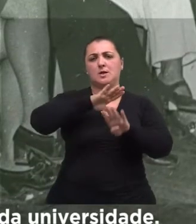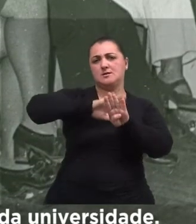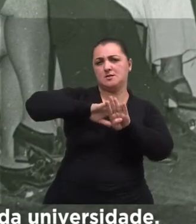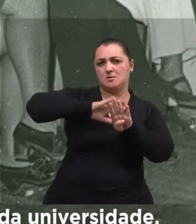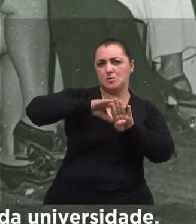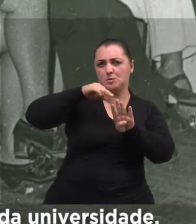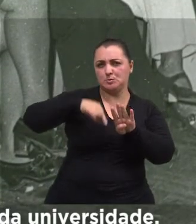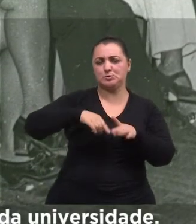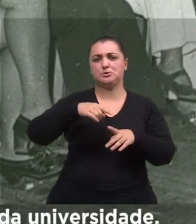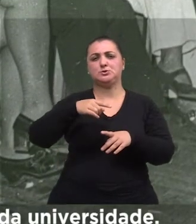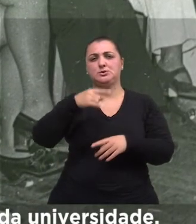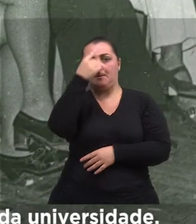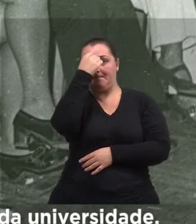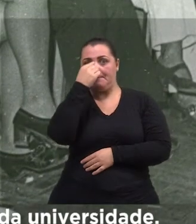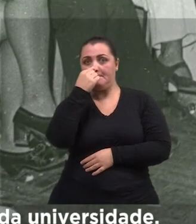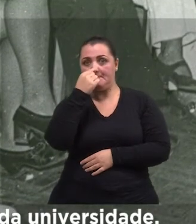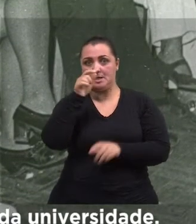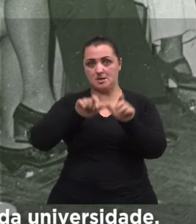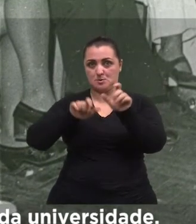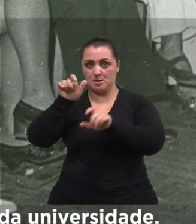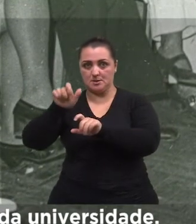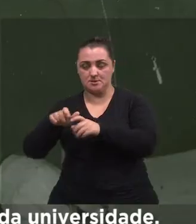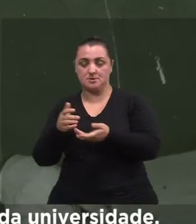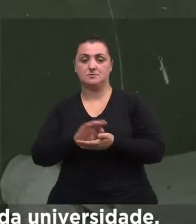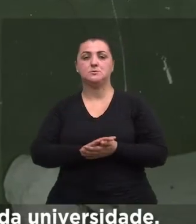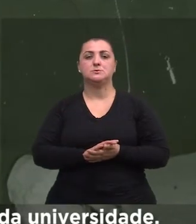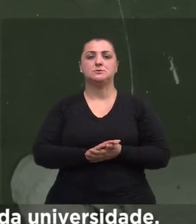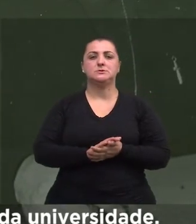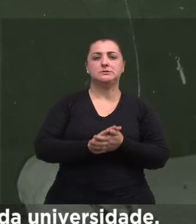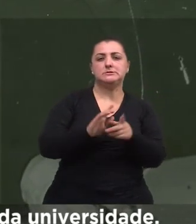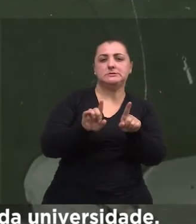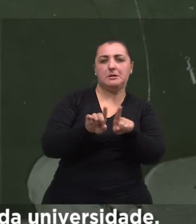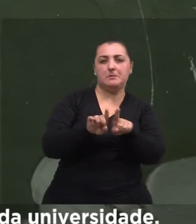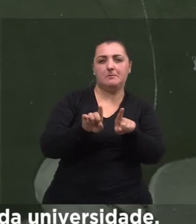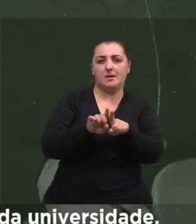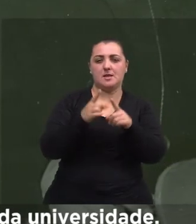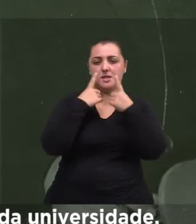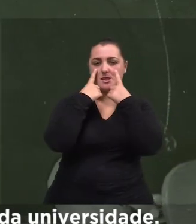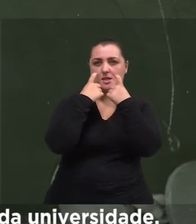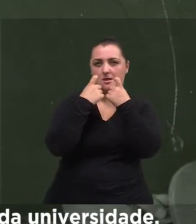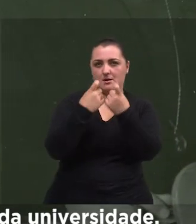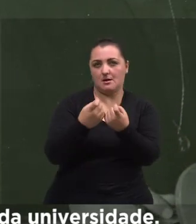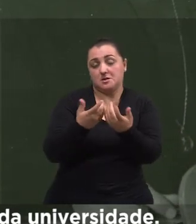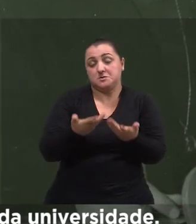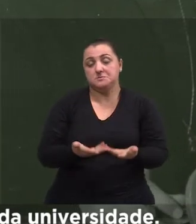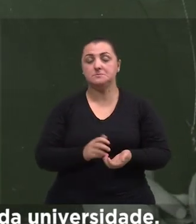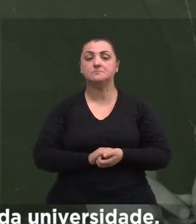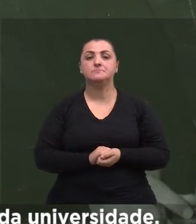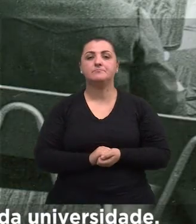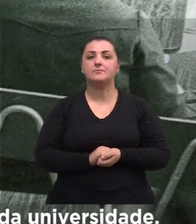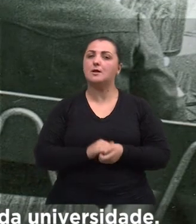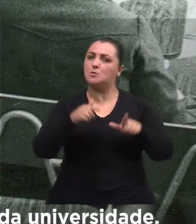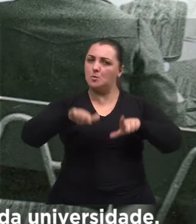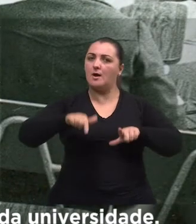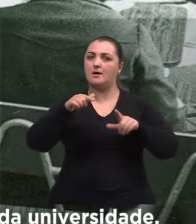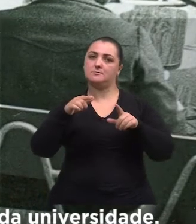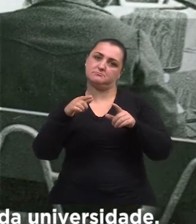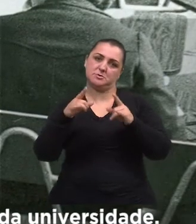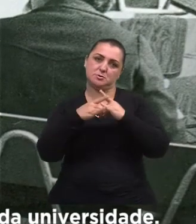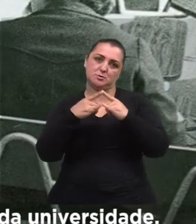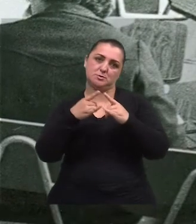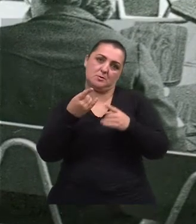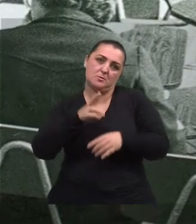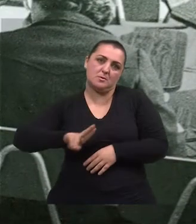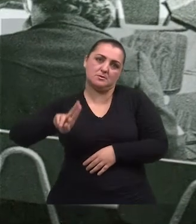as ideologias, todos os personalismos, todos os interesses, etc. e tal, dentro da